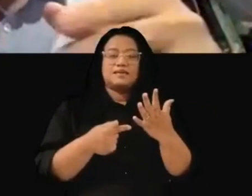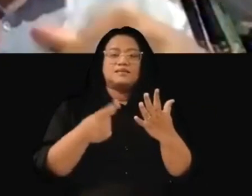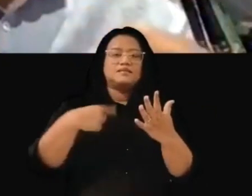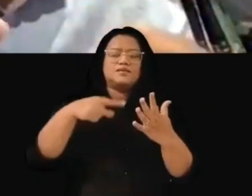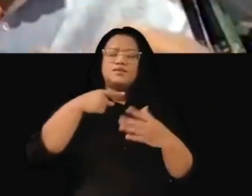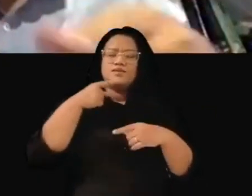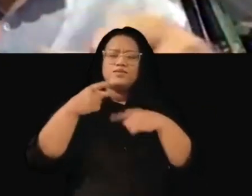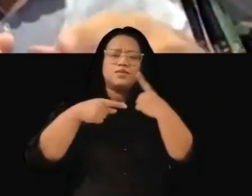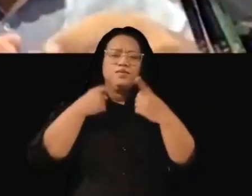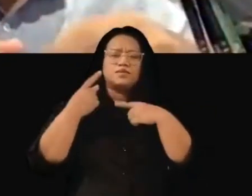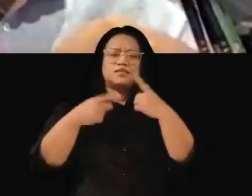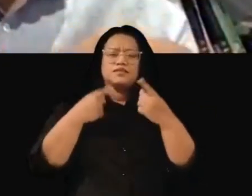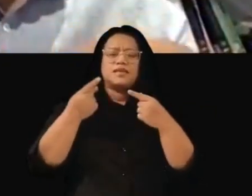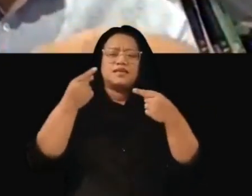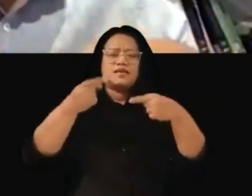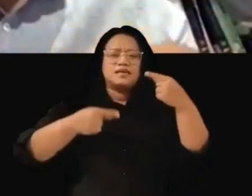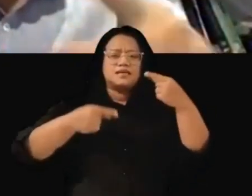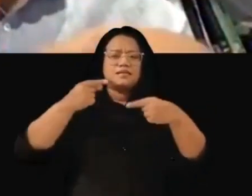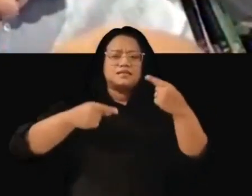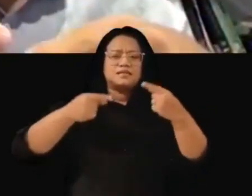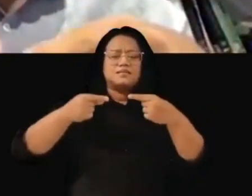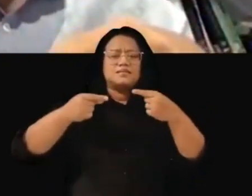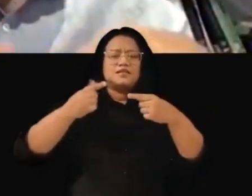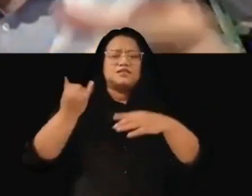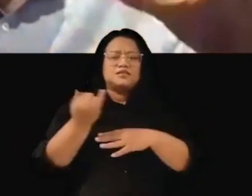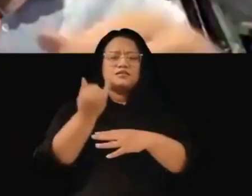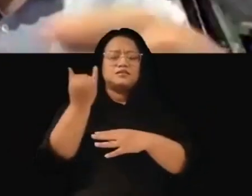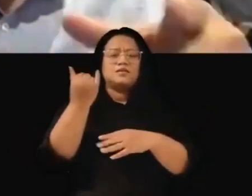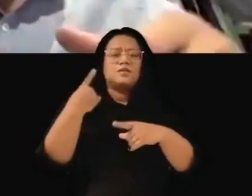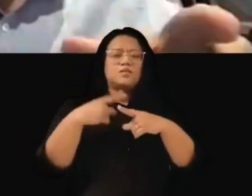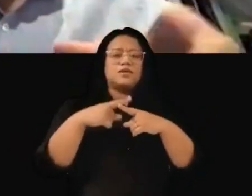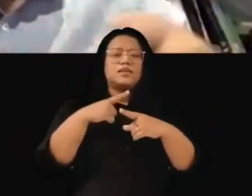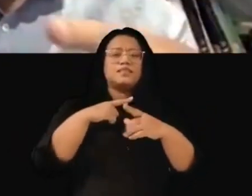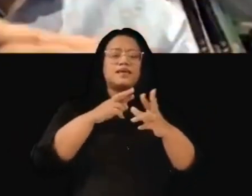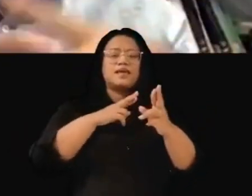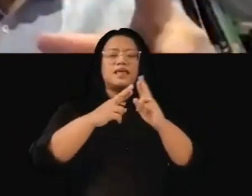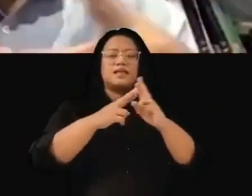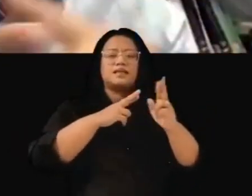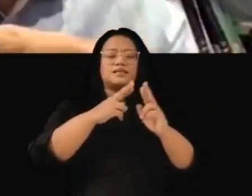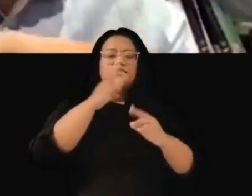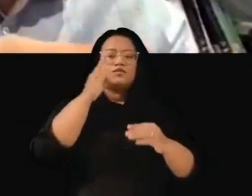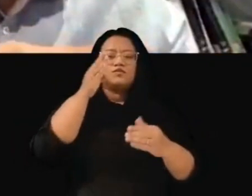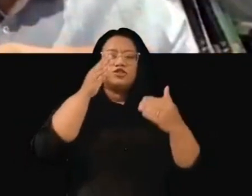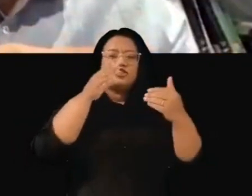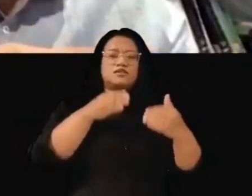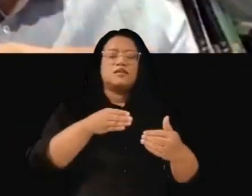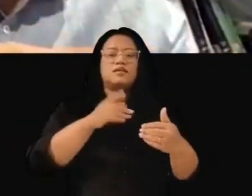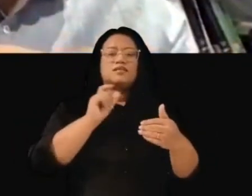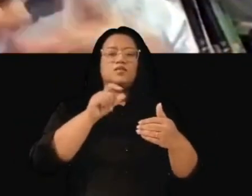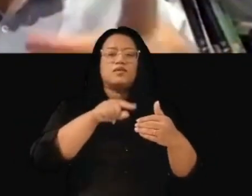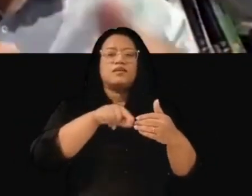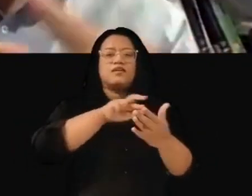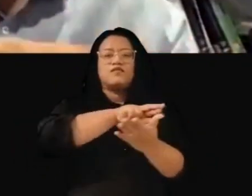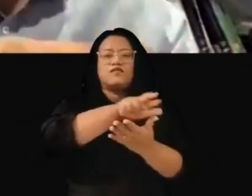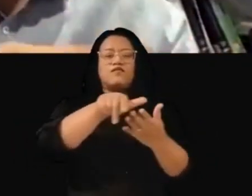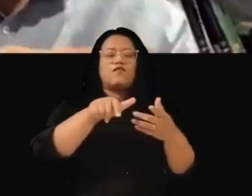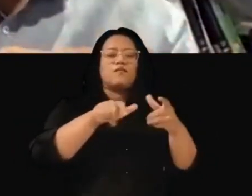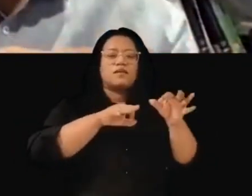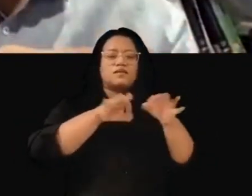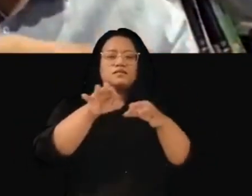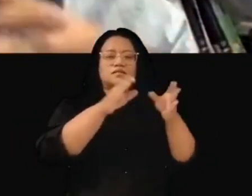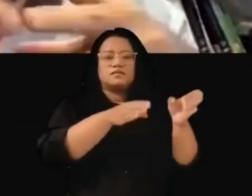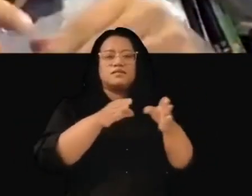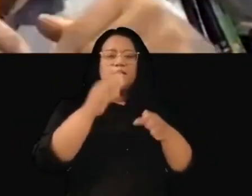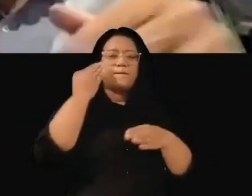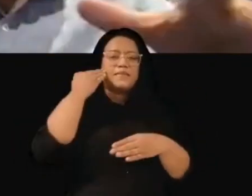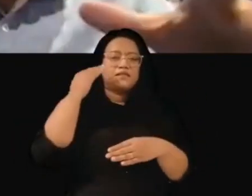pautar esse debate fundamental, porque ele tem relação direta com a confrontação com as demais formas de organização, especialmente povos indígenas.